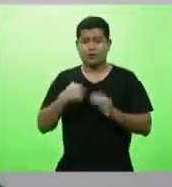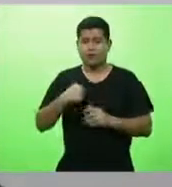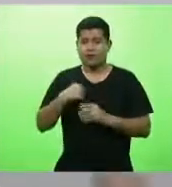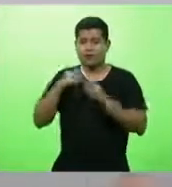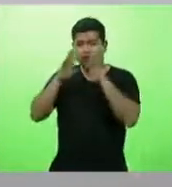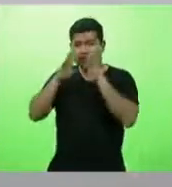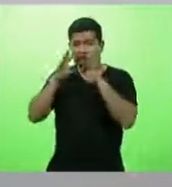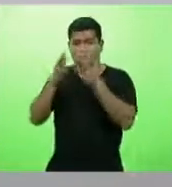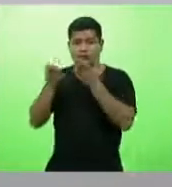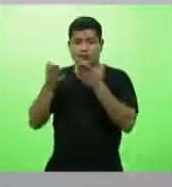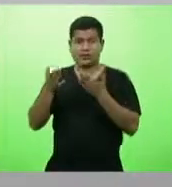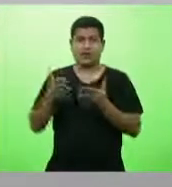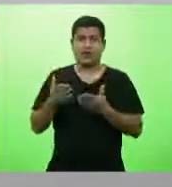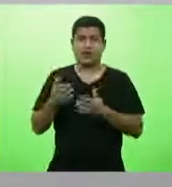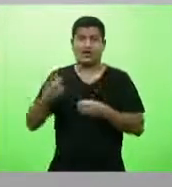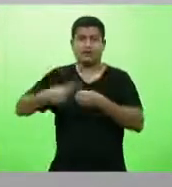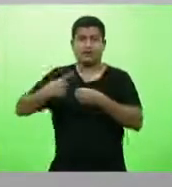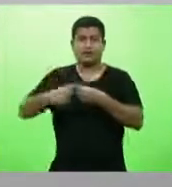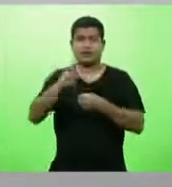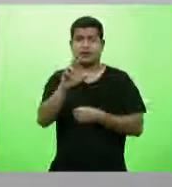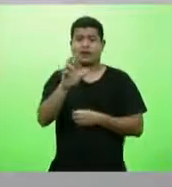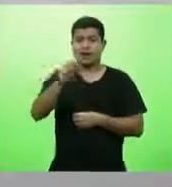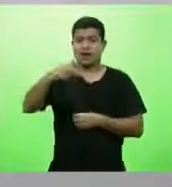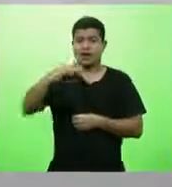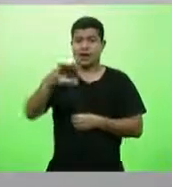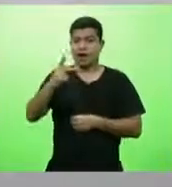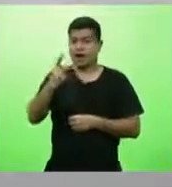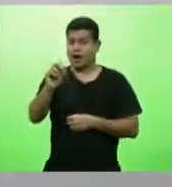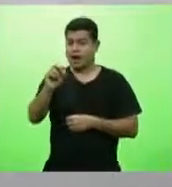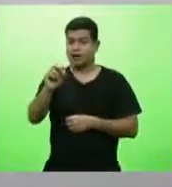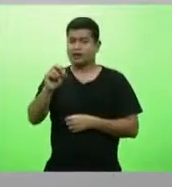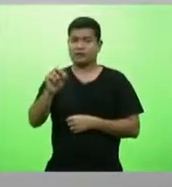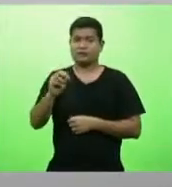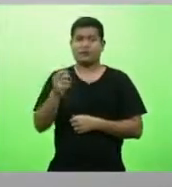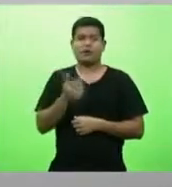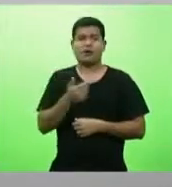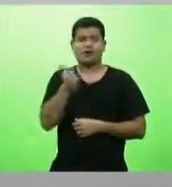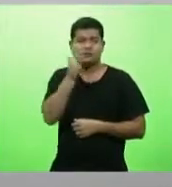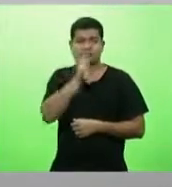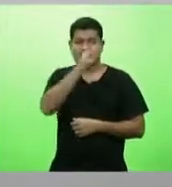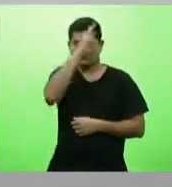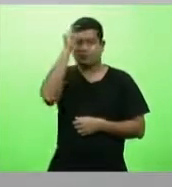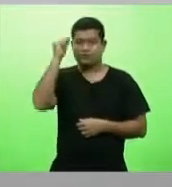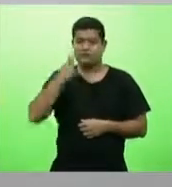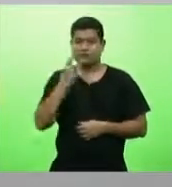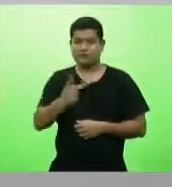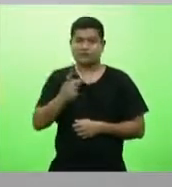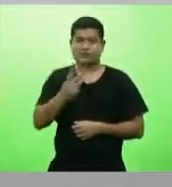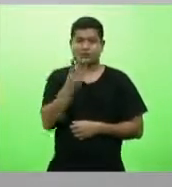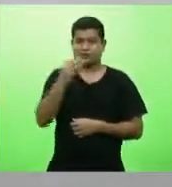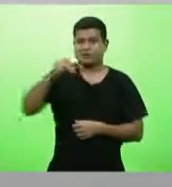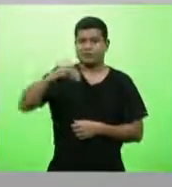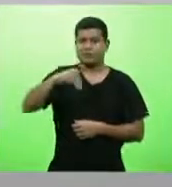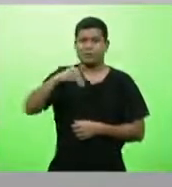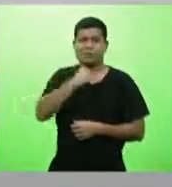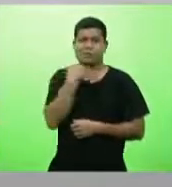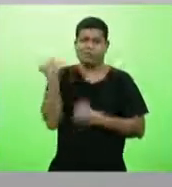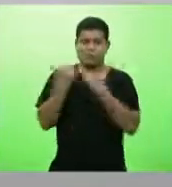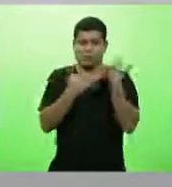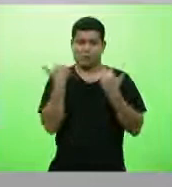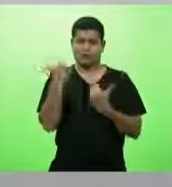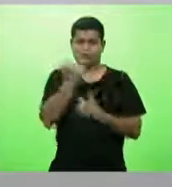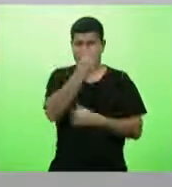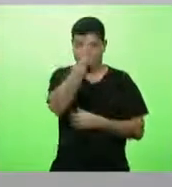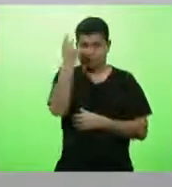Rancho Queimado. Que bom que a prefeita fala que tem poucas mortes. Lá são 3 mortes em Rancho Queimado. Claro, se a gente